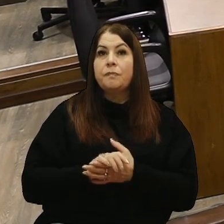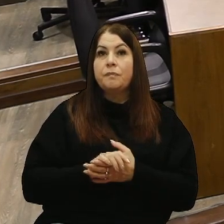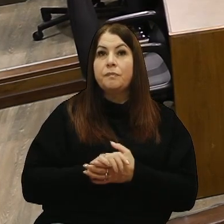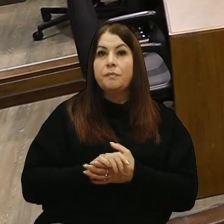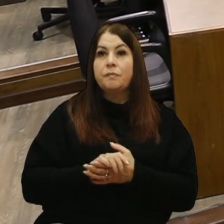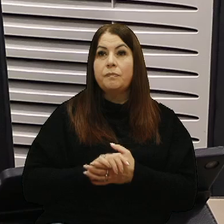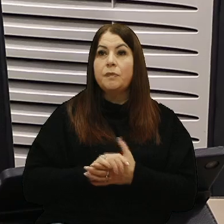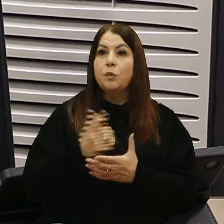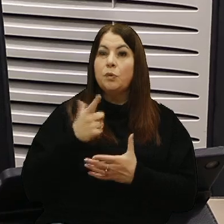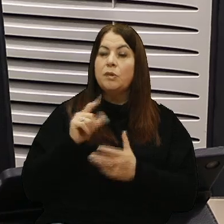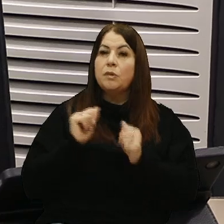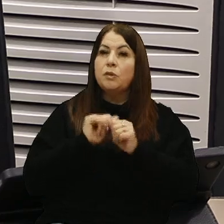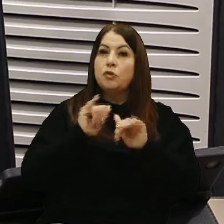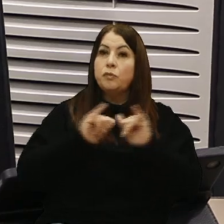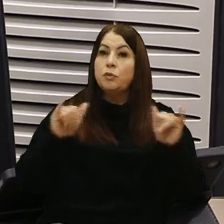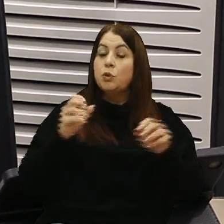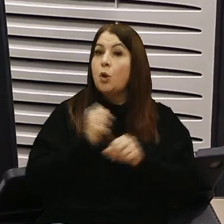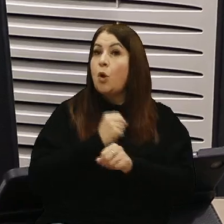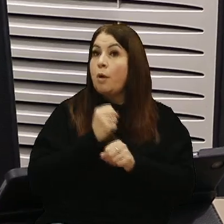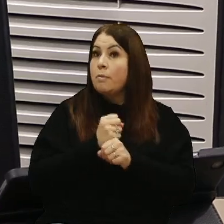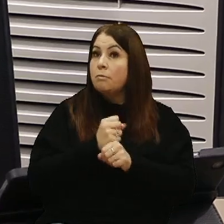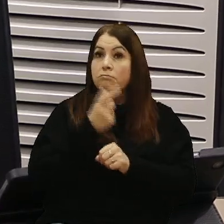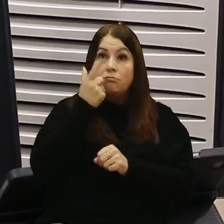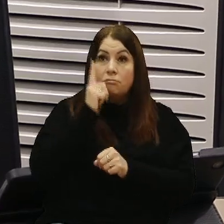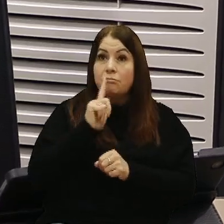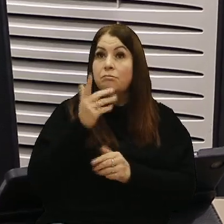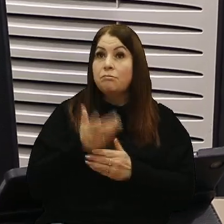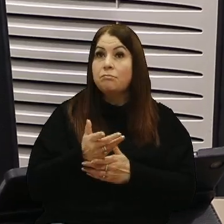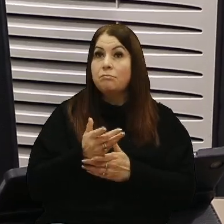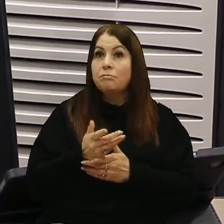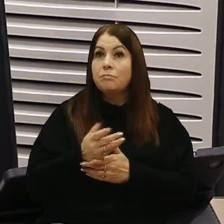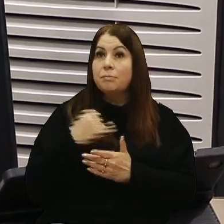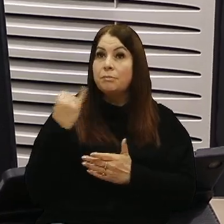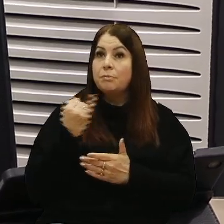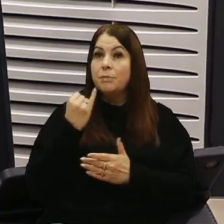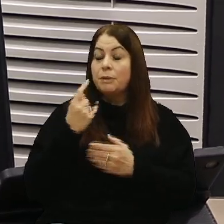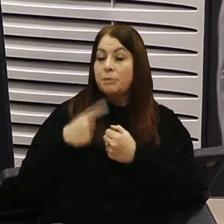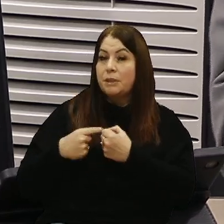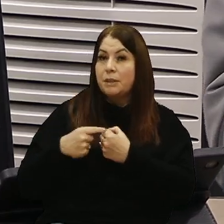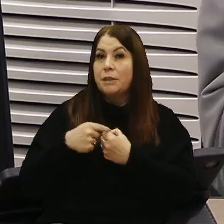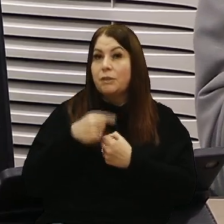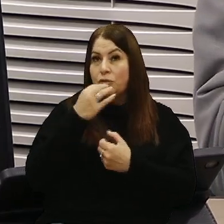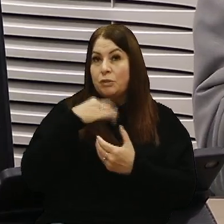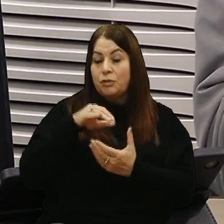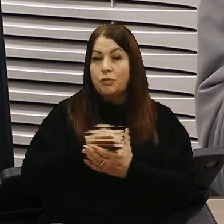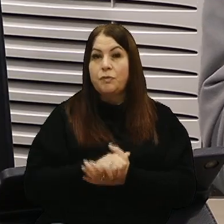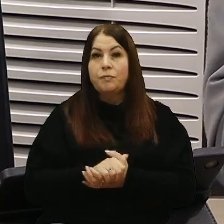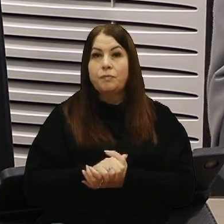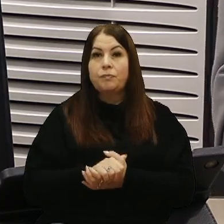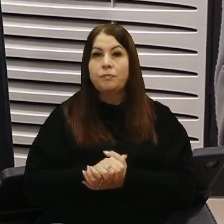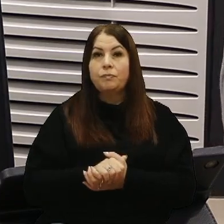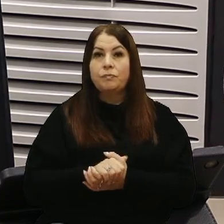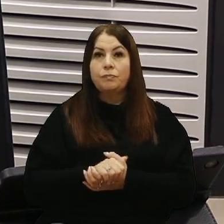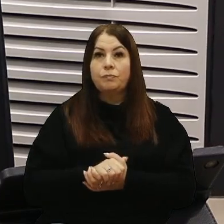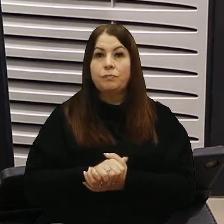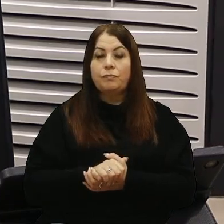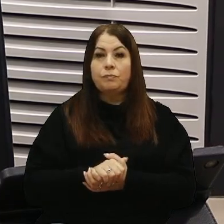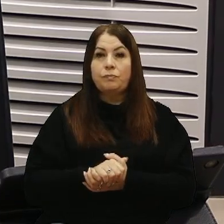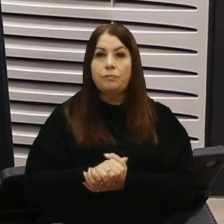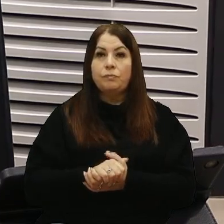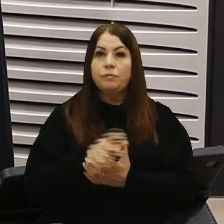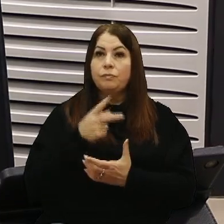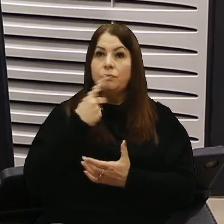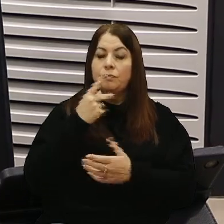poder estar divulgando obras, conquistas brilhantes para a nossa cidade de Caxias do Sul. Onde falamos